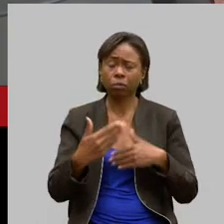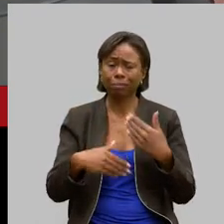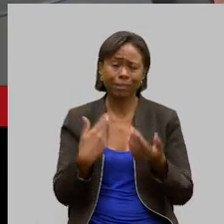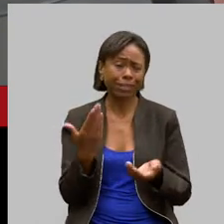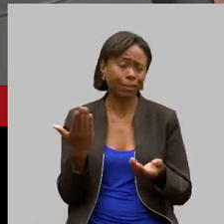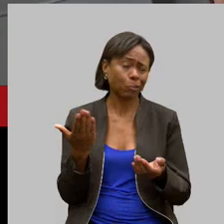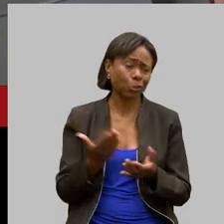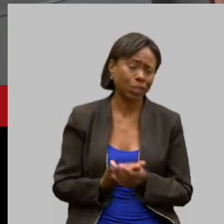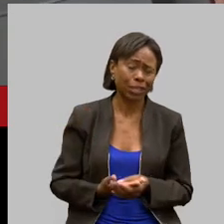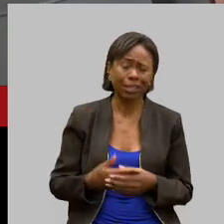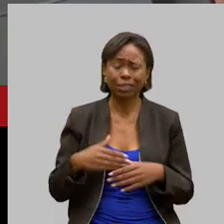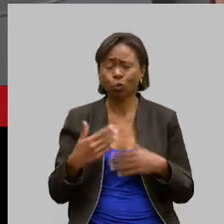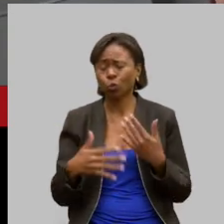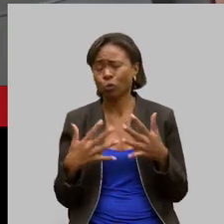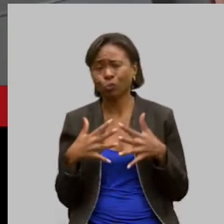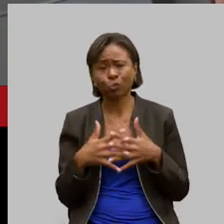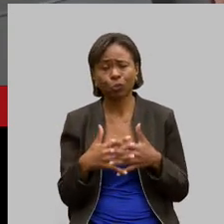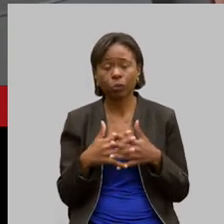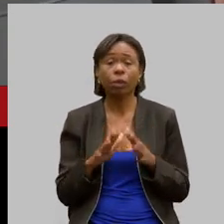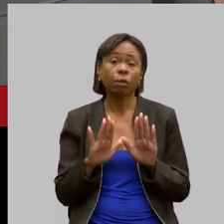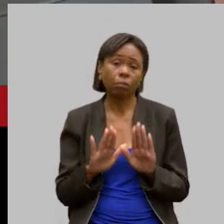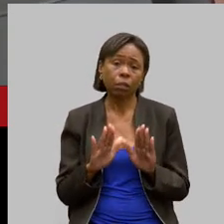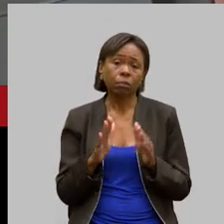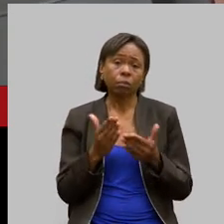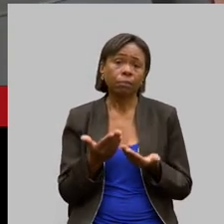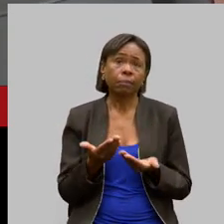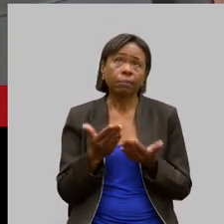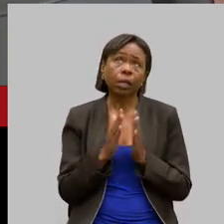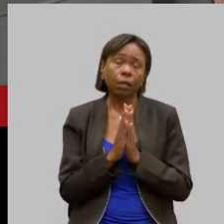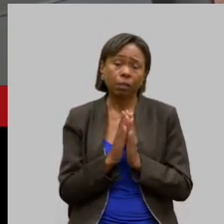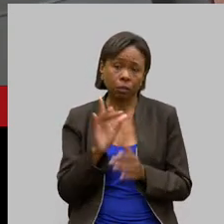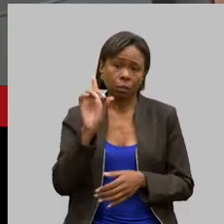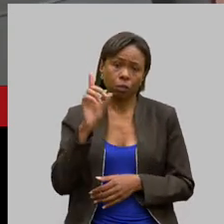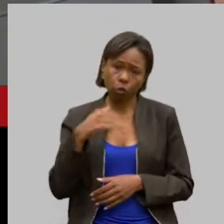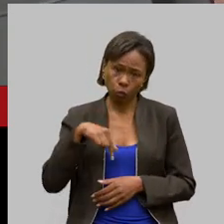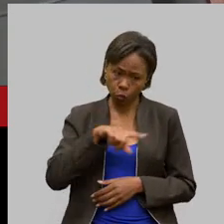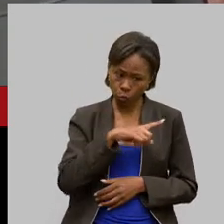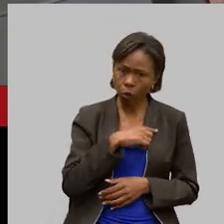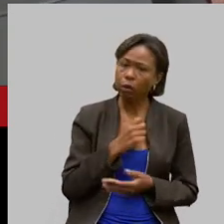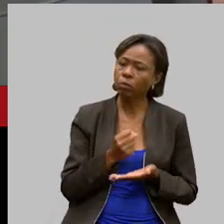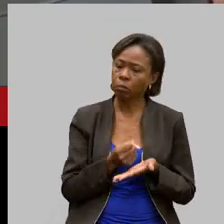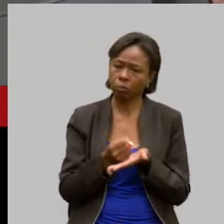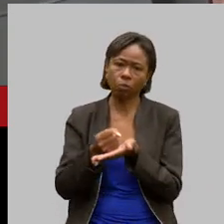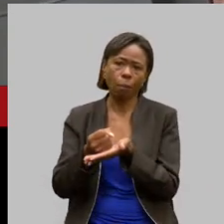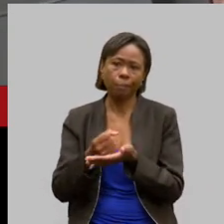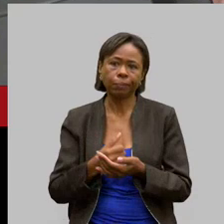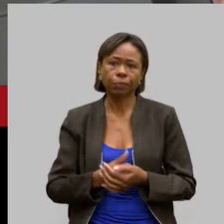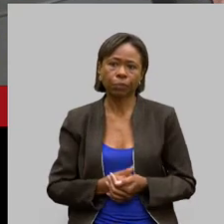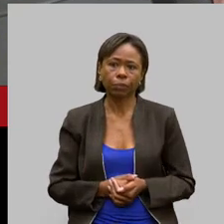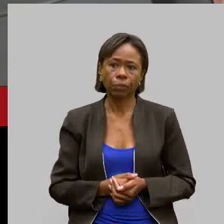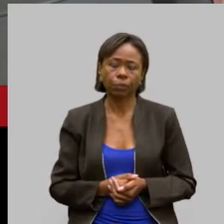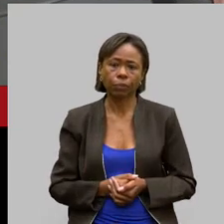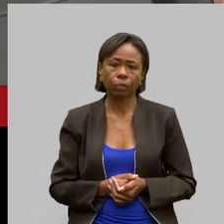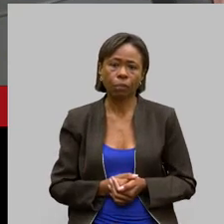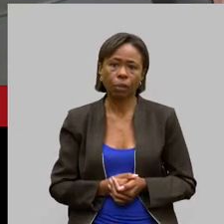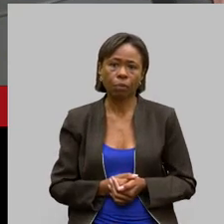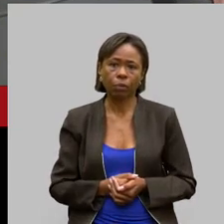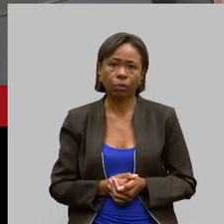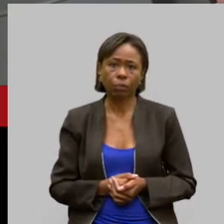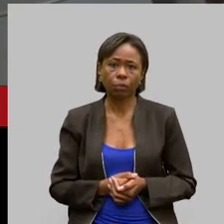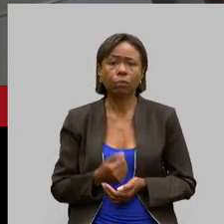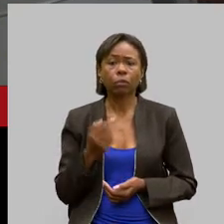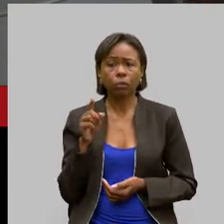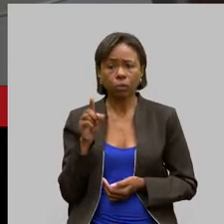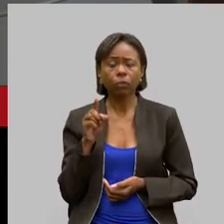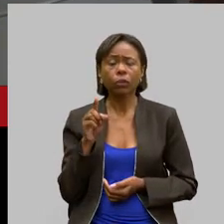embananado mas a gente graças a Deus a gente tá dando apoio para ela e também eh pro senhor olhar com